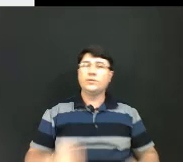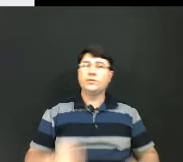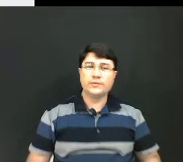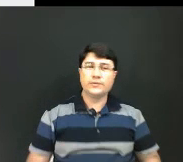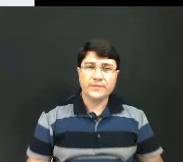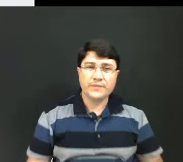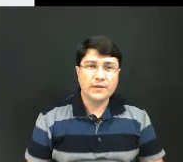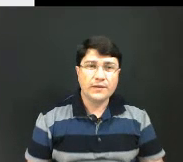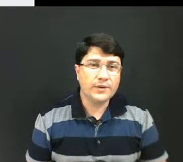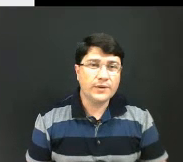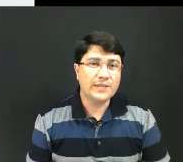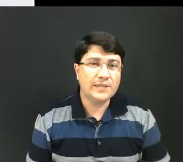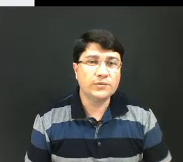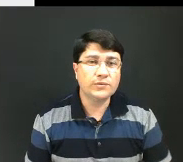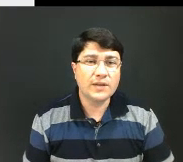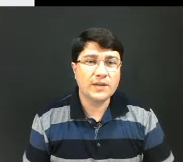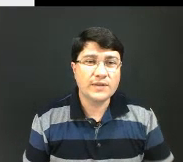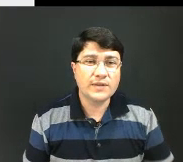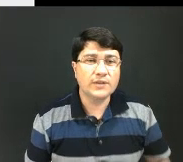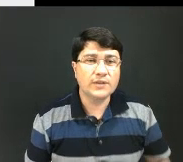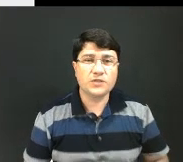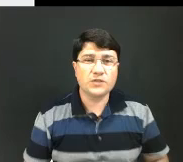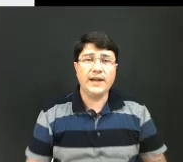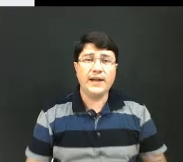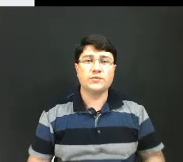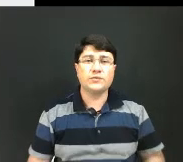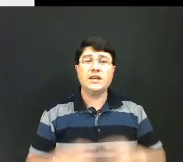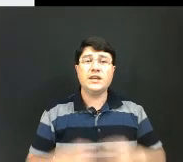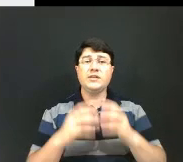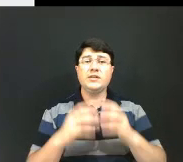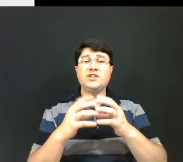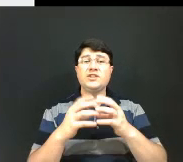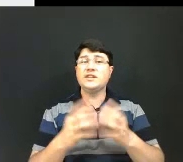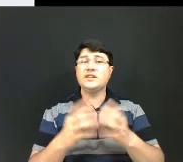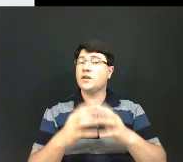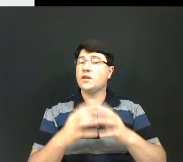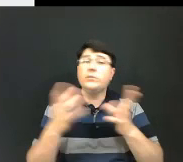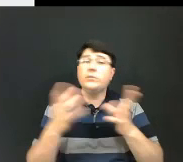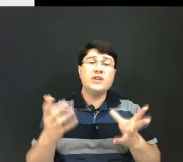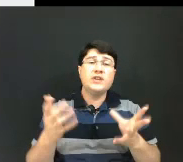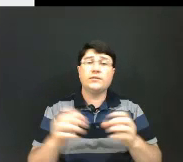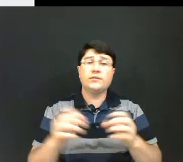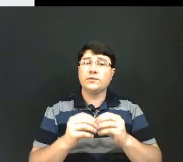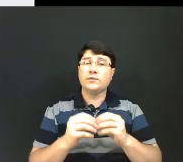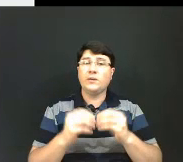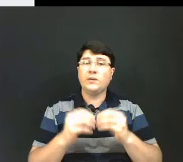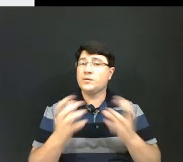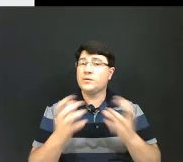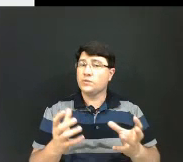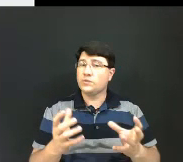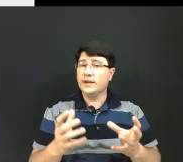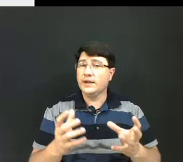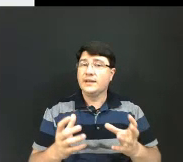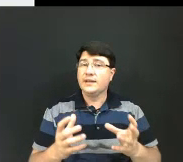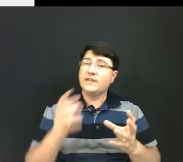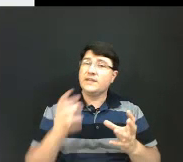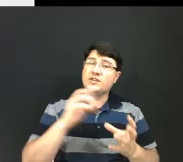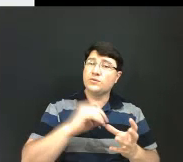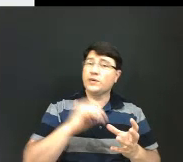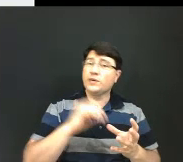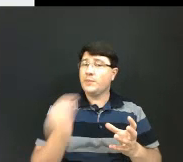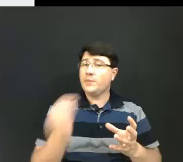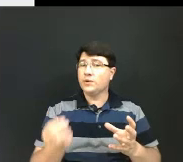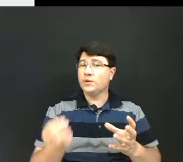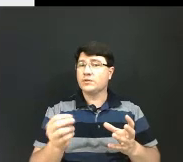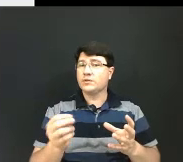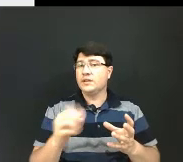lugar para outro. Por exemplo, nos campos semânticos espaço, o que é esse X? É um objeto, uma pessoa que vai